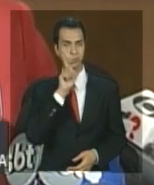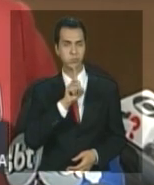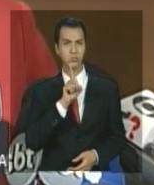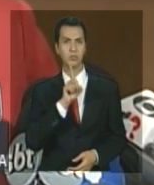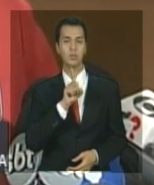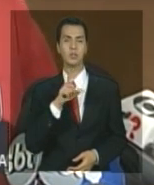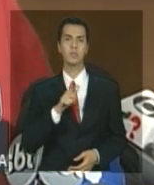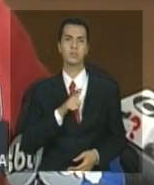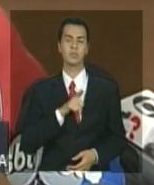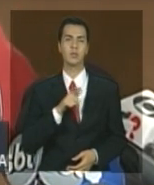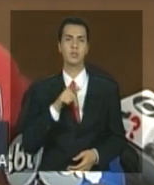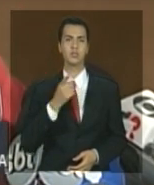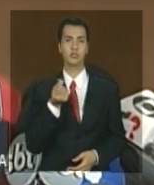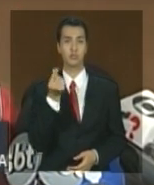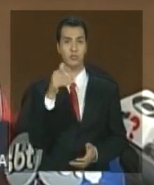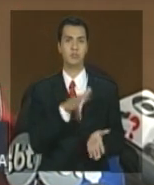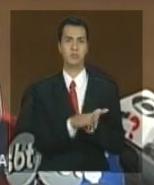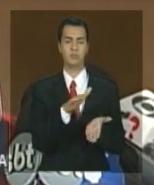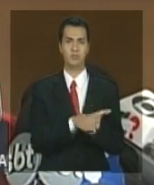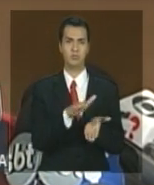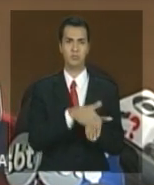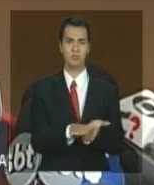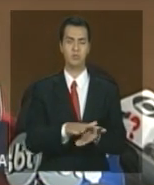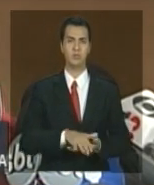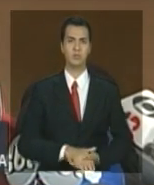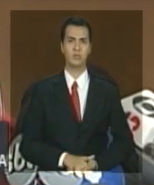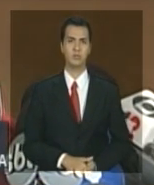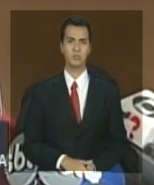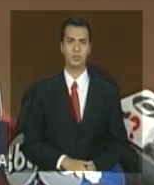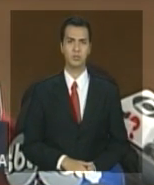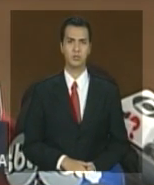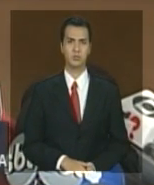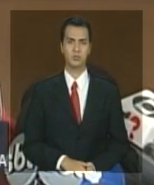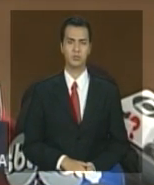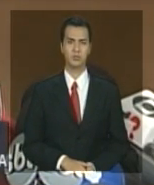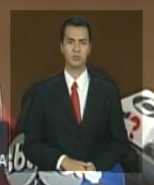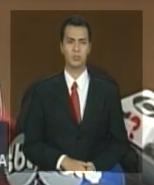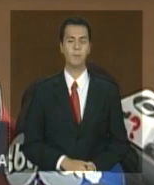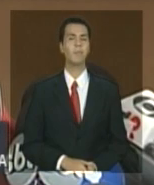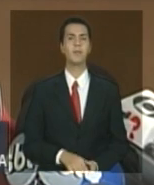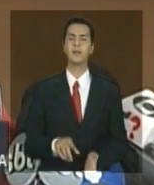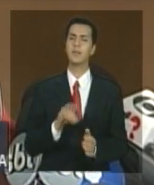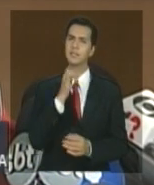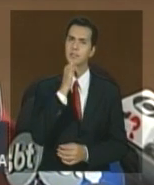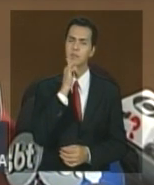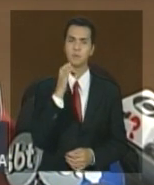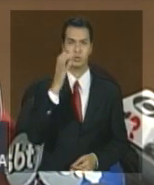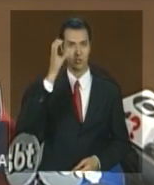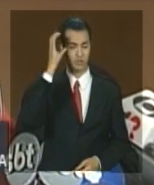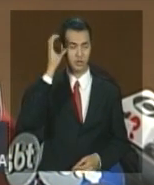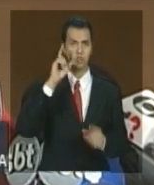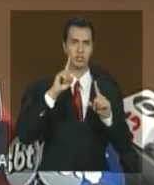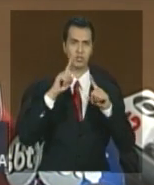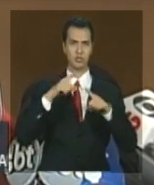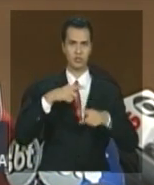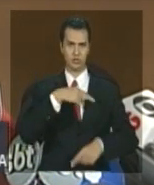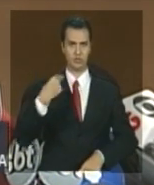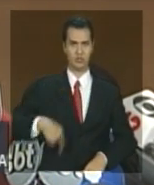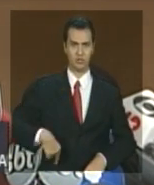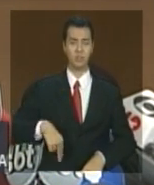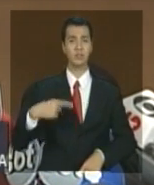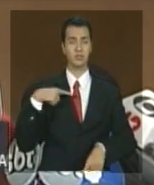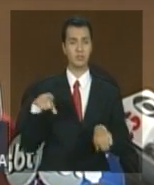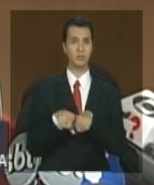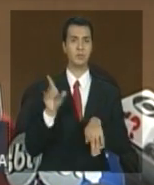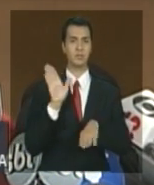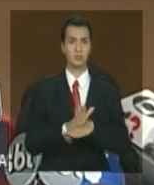emite moeda. Mas nesse caso, por exemplo, a China, que controla a sua moeda, também contribui para esse quadro que a senhora descreveu? Olha, eu acho